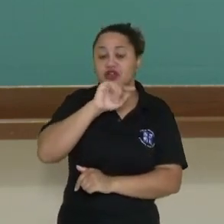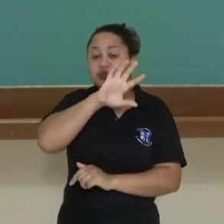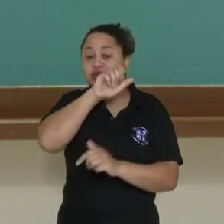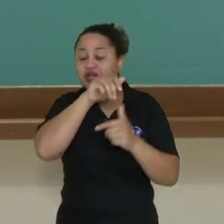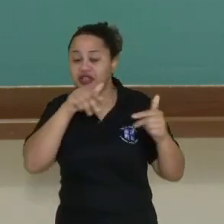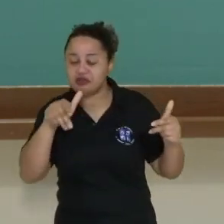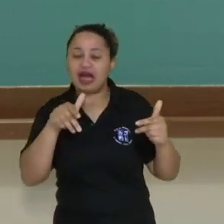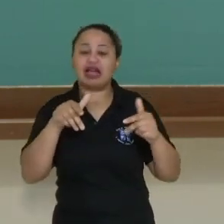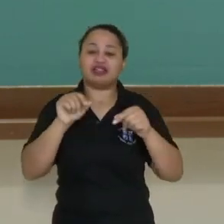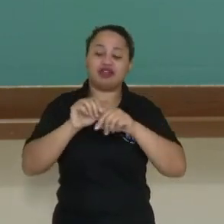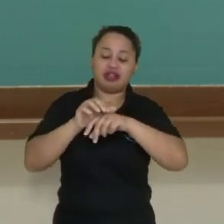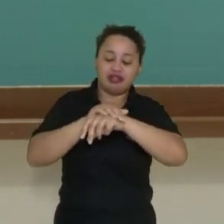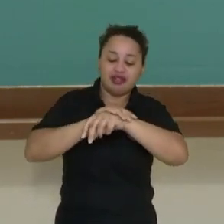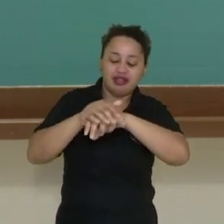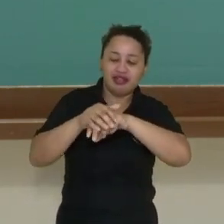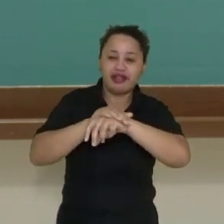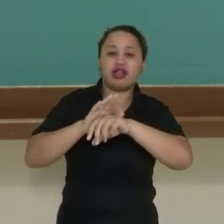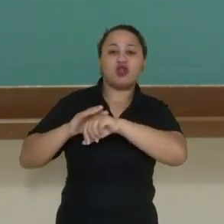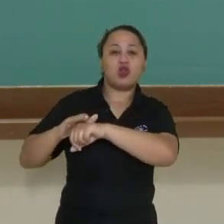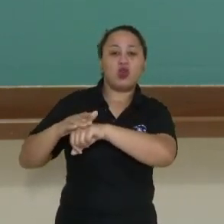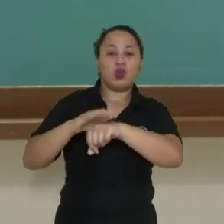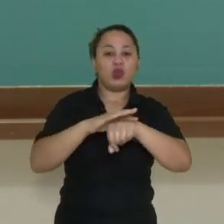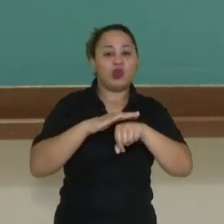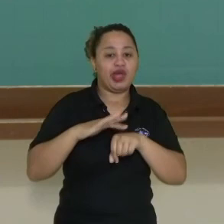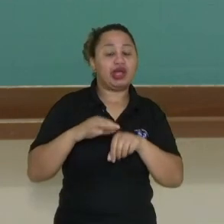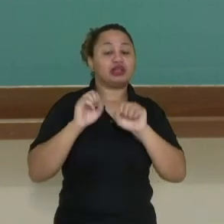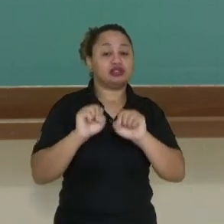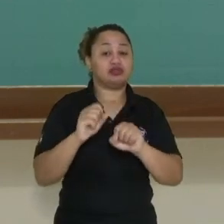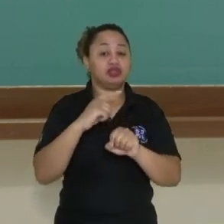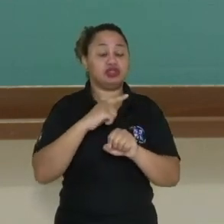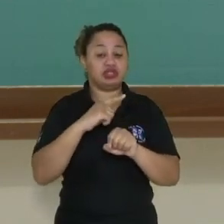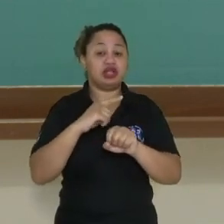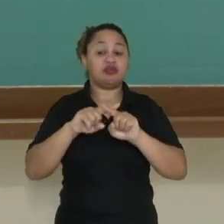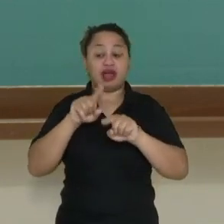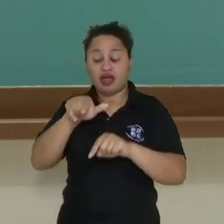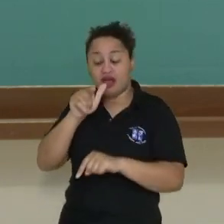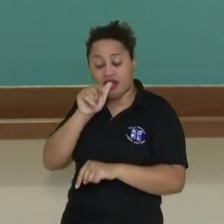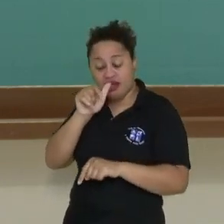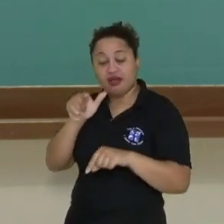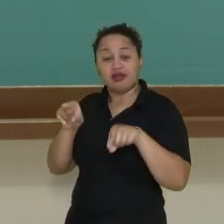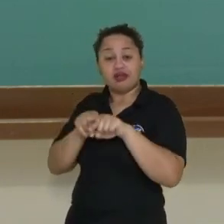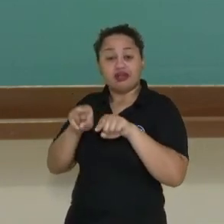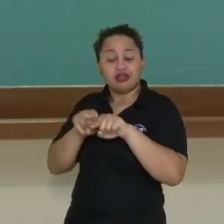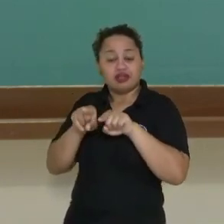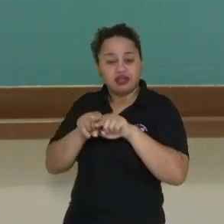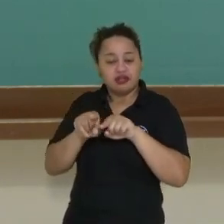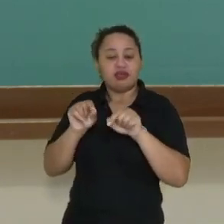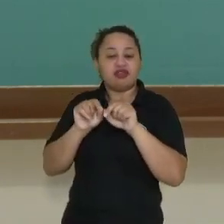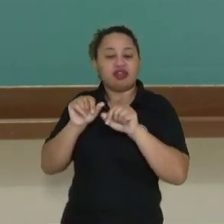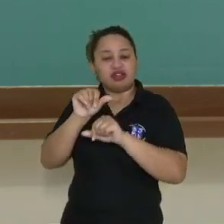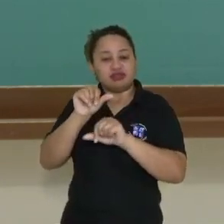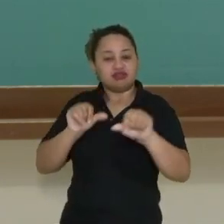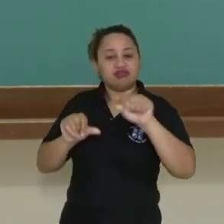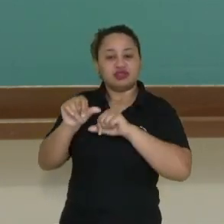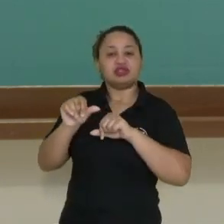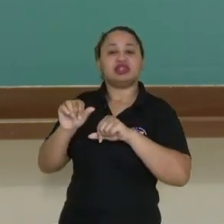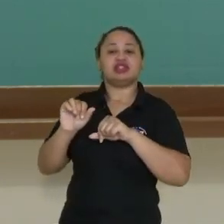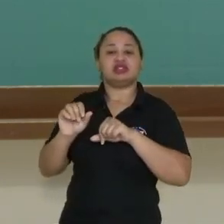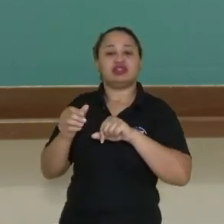doenças de pele e tudo mais, para animais, né, de fora d'água, mas dentro d'água você acaba gerando essa alteração no